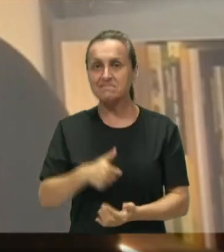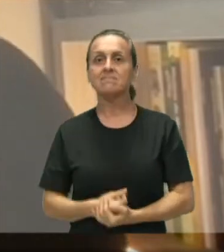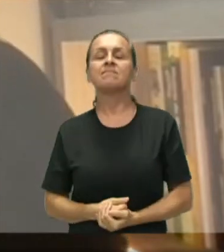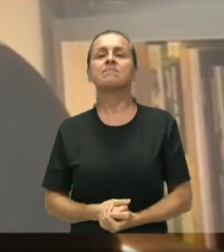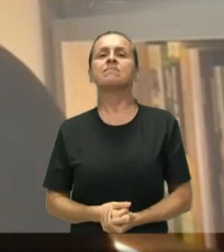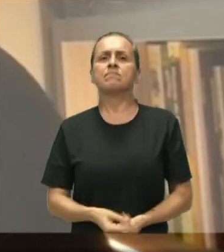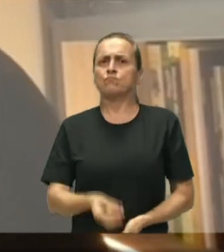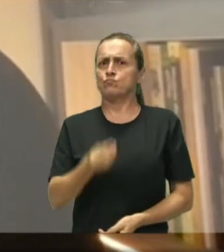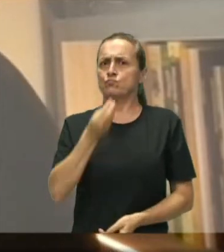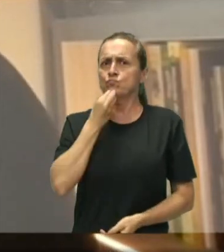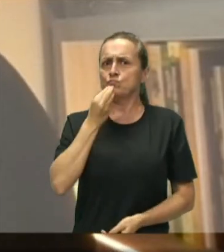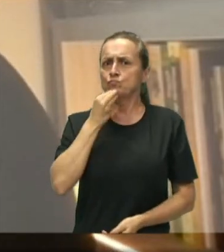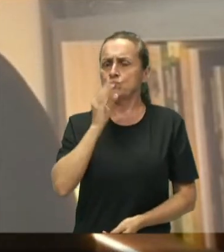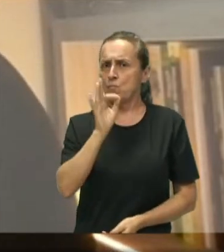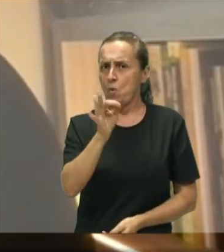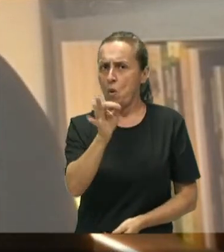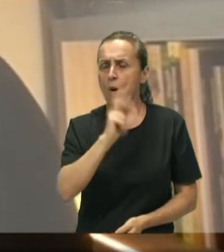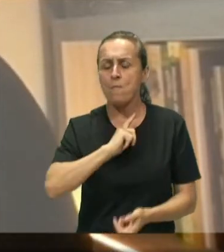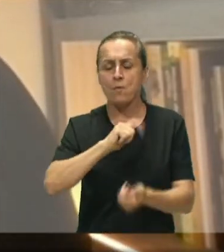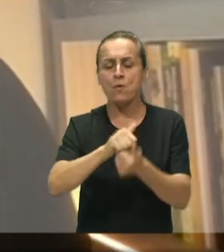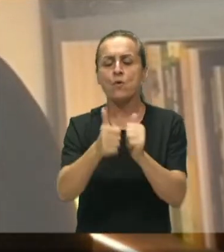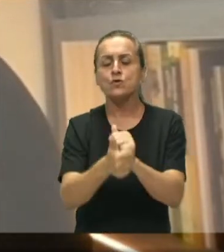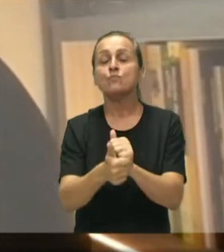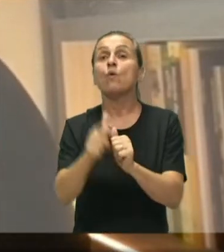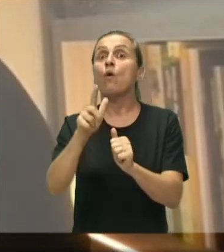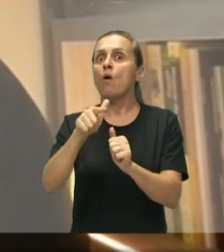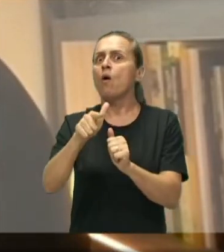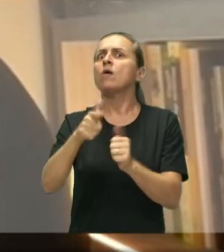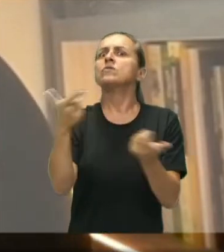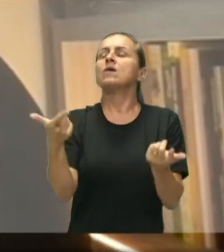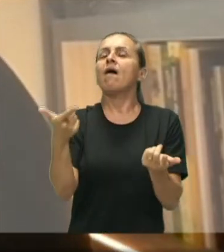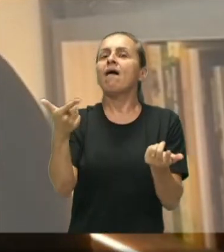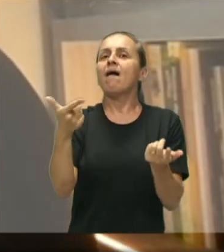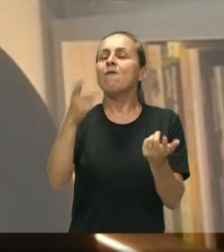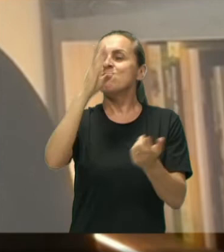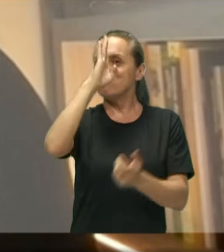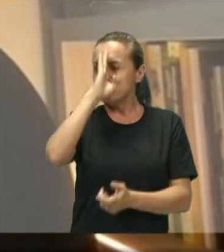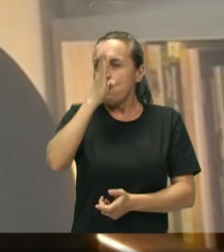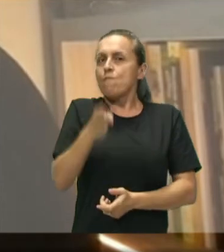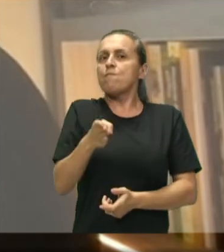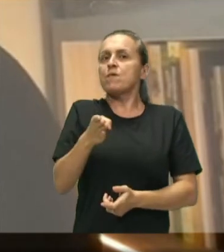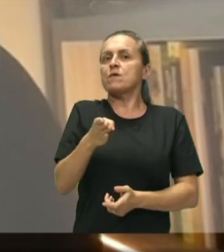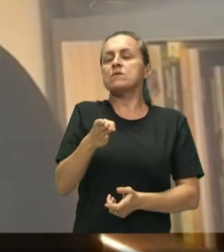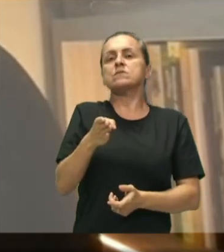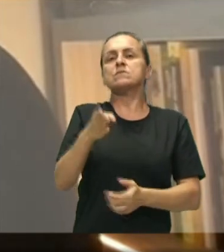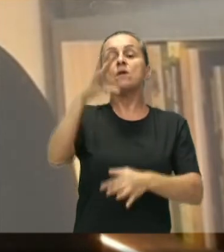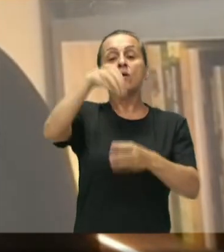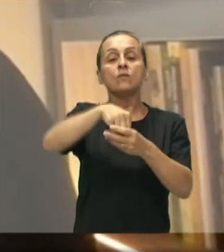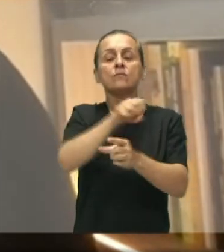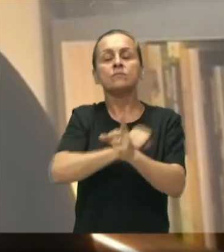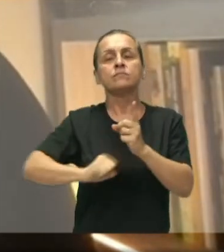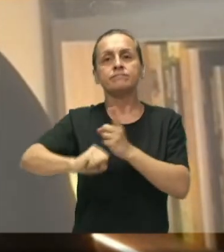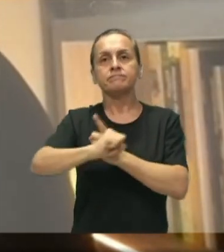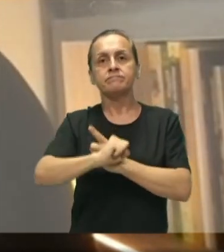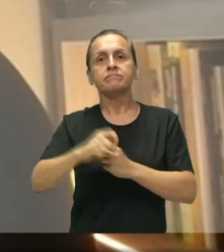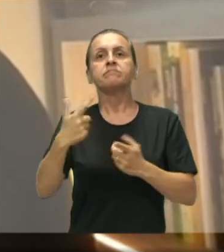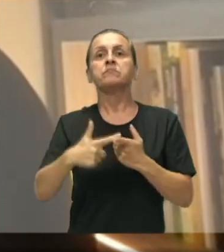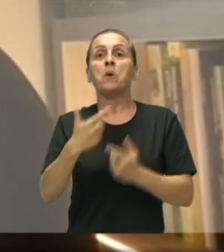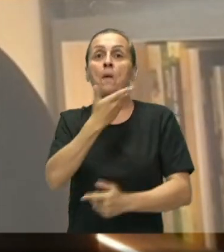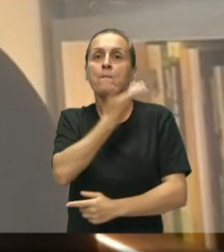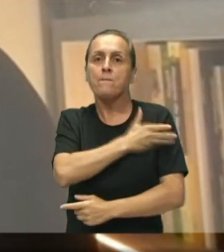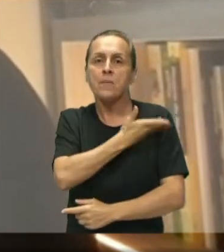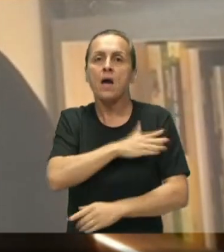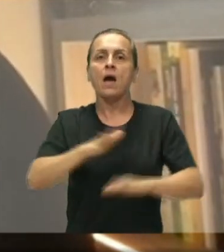Margareth o esporte ele é um dos grandes pontos da sociedade né a pela prática aí promoção da